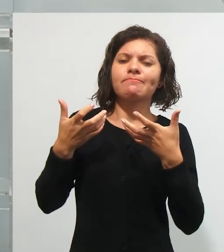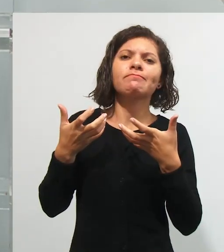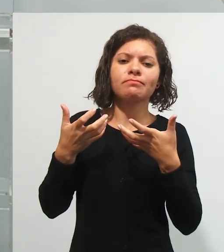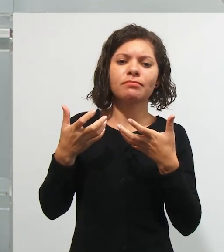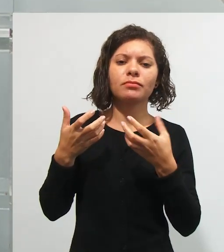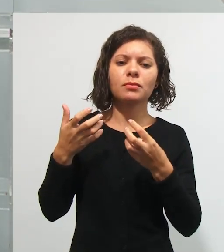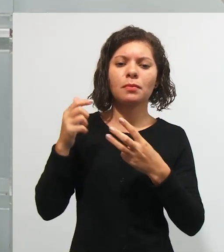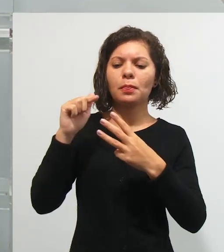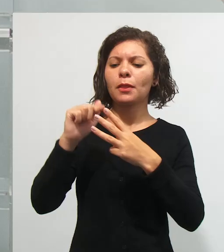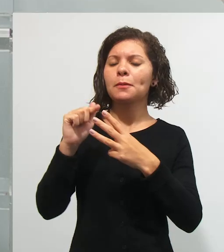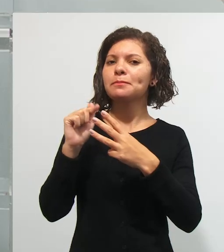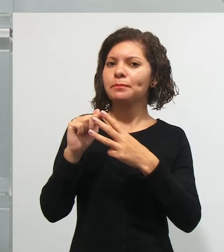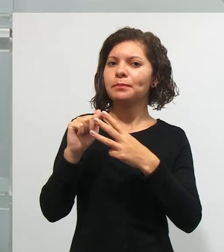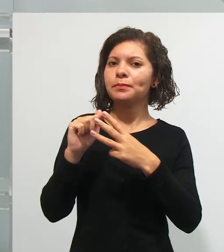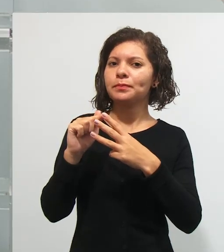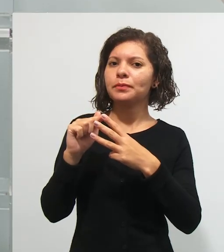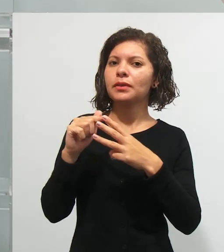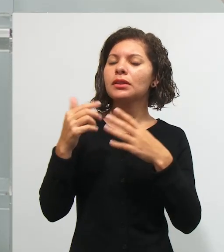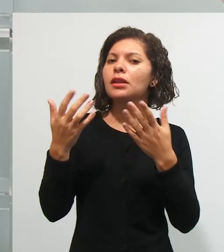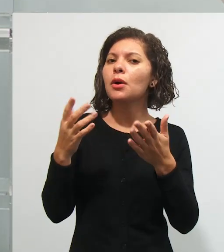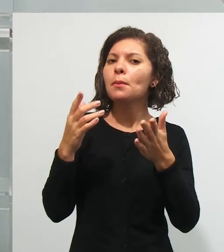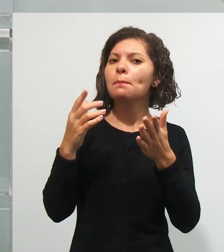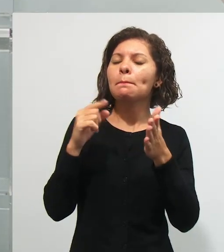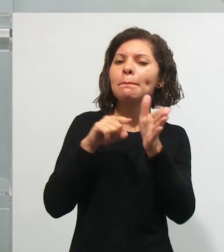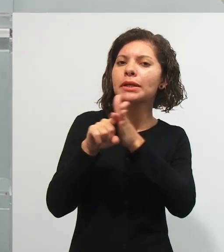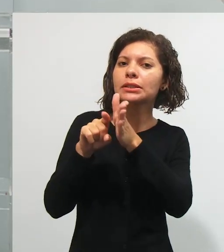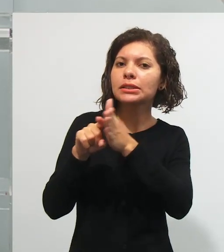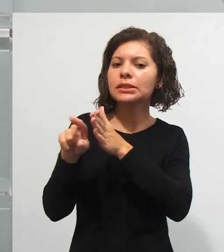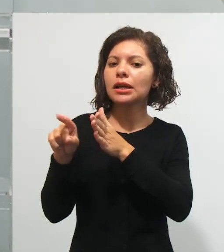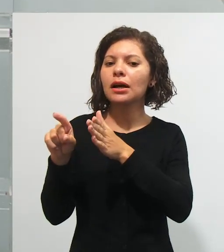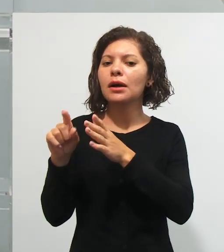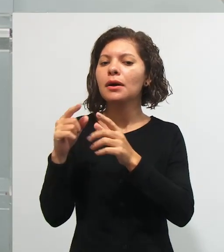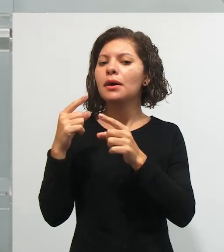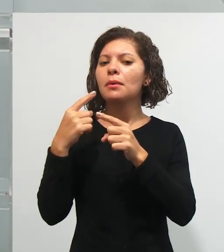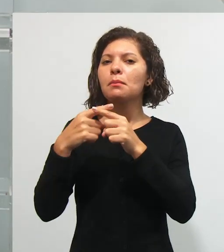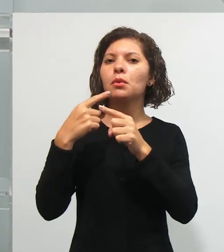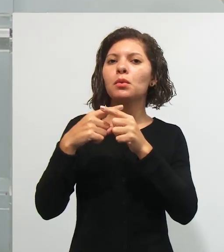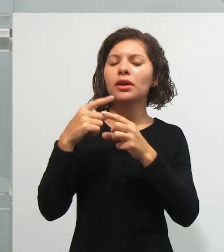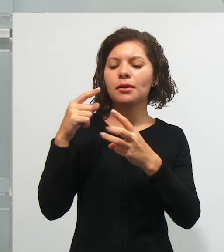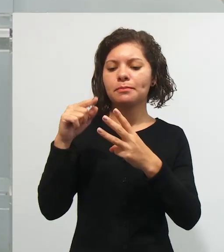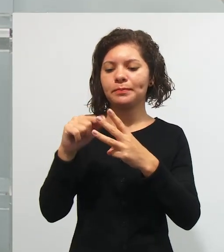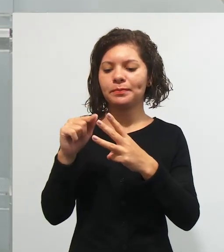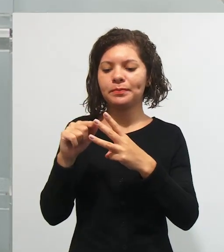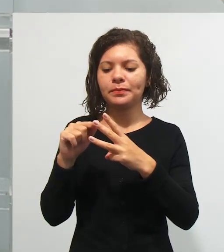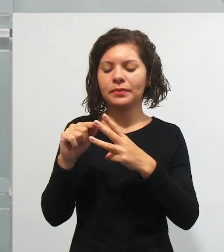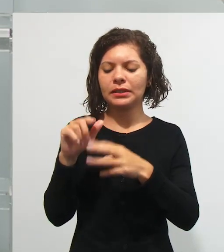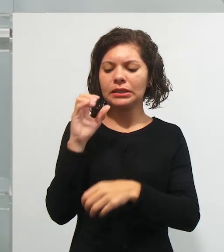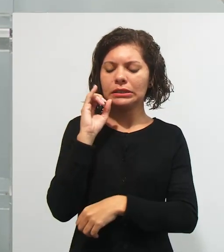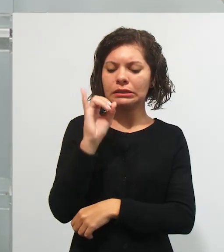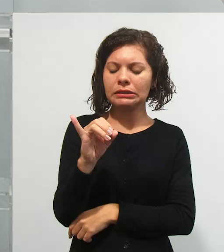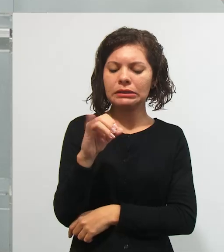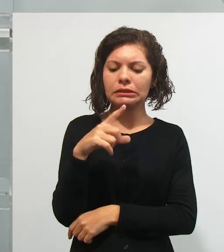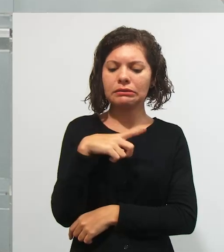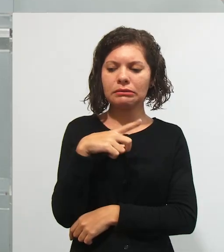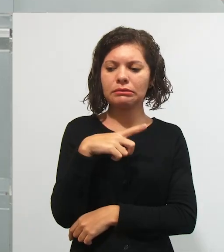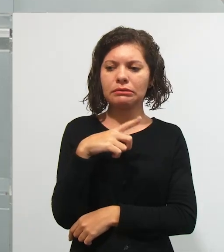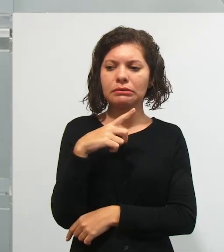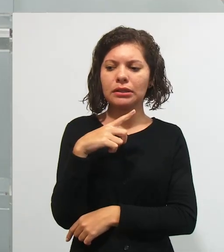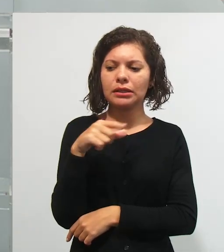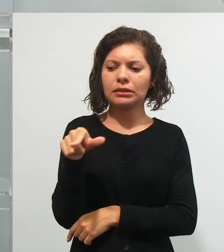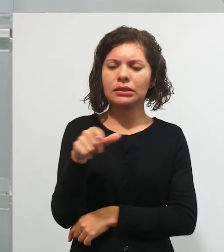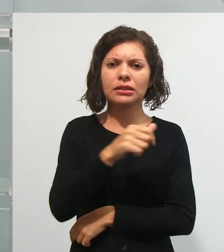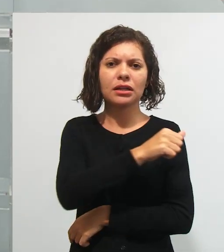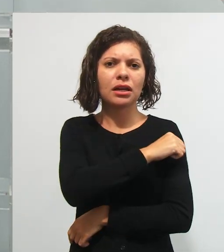importância acadêmica de você estudar isso? Bom, e se tiverem mais crianças com dificuldade de ler e escrever, que apresentem